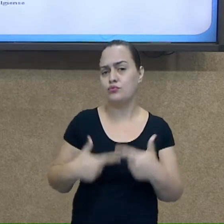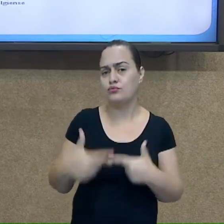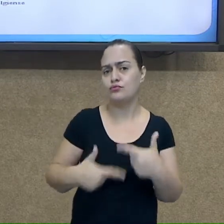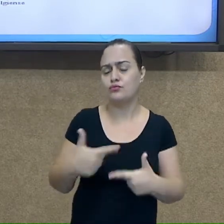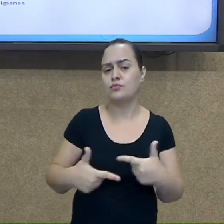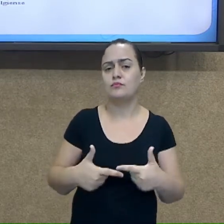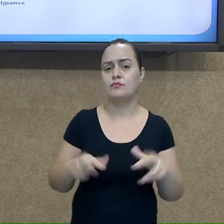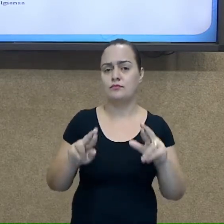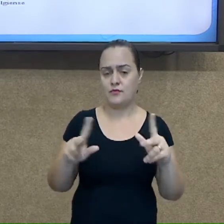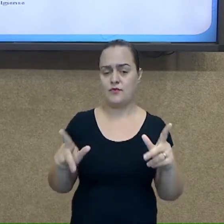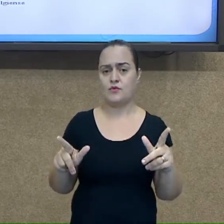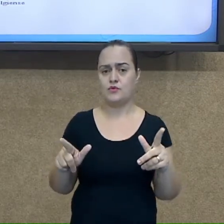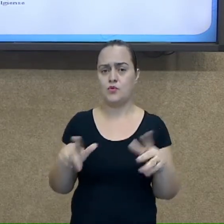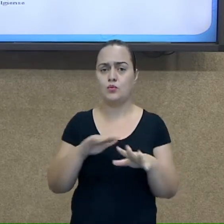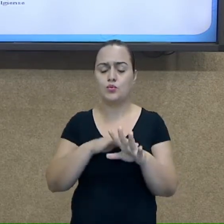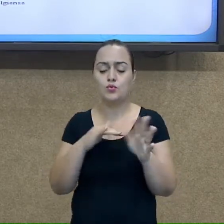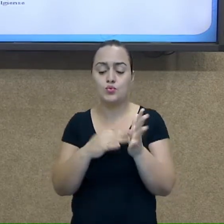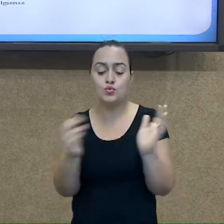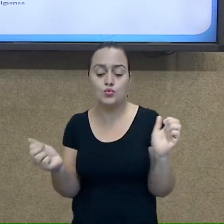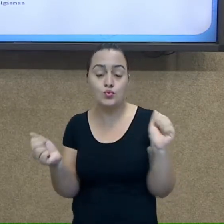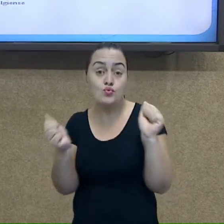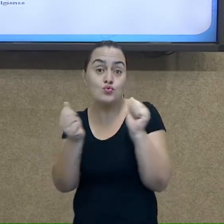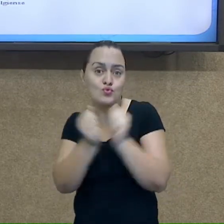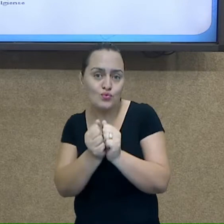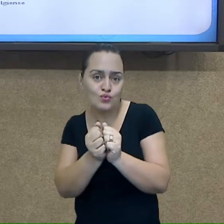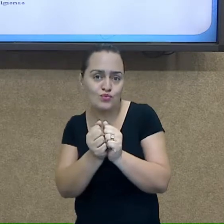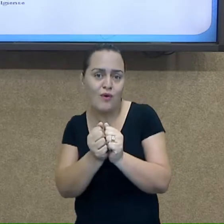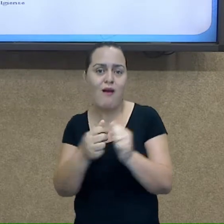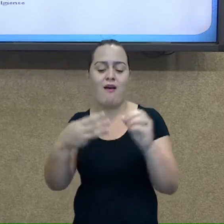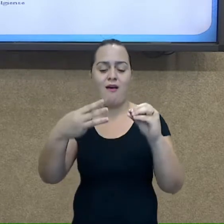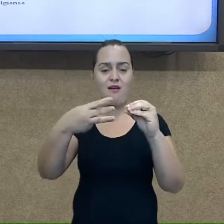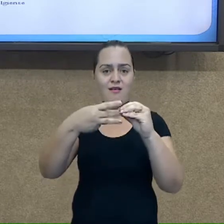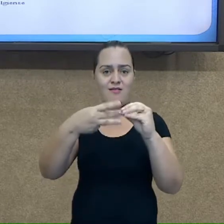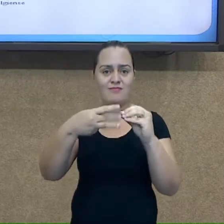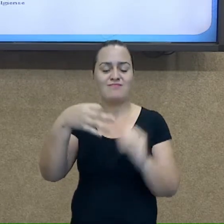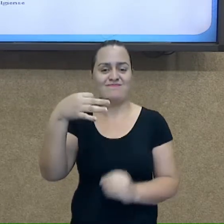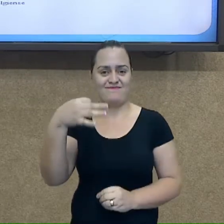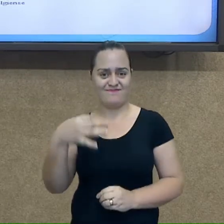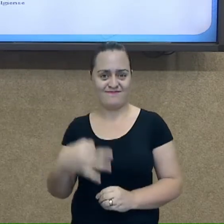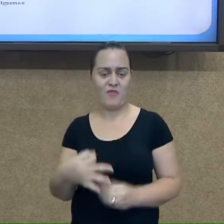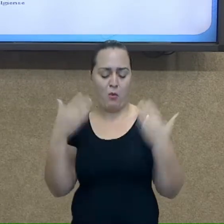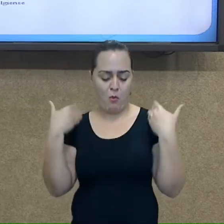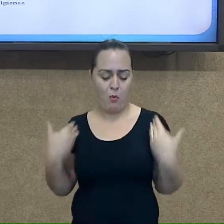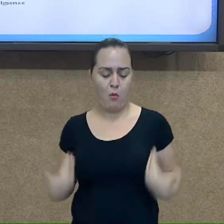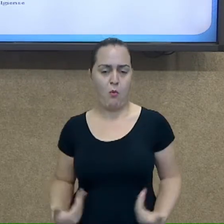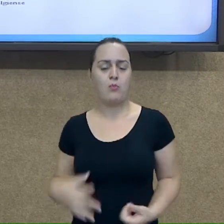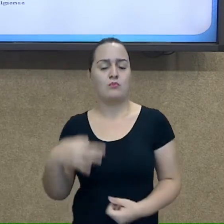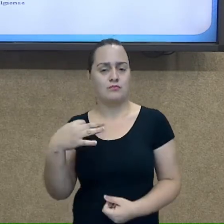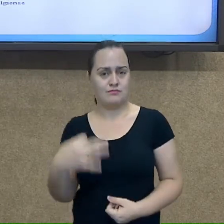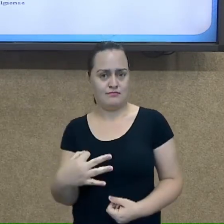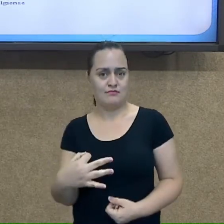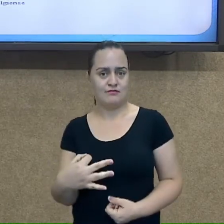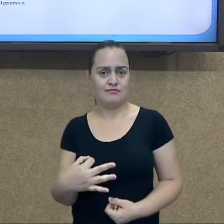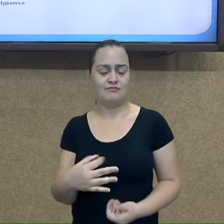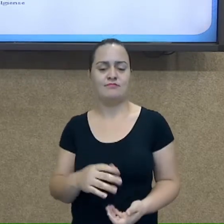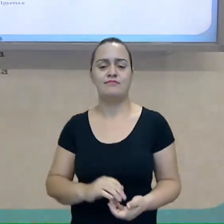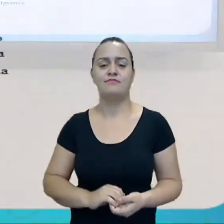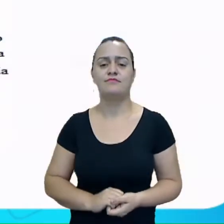célula para que o todo funcione. Então aqui a gente tem listado algumas